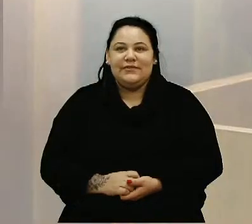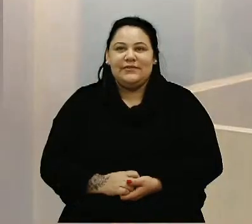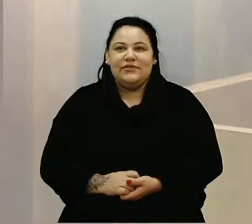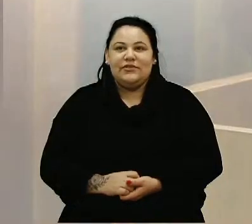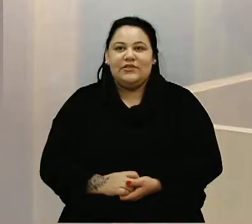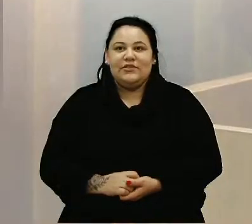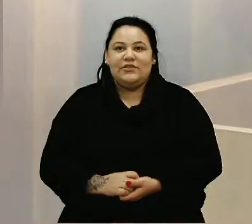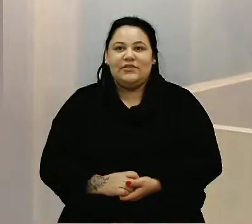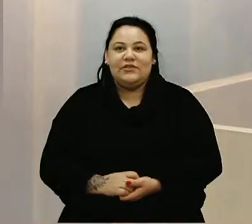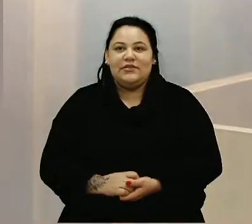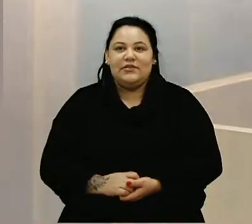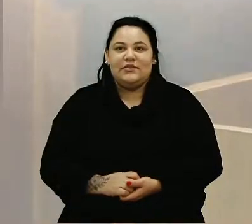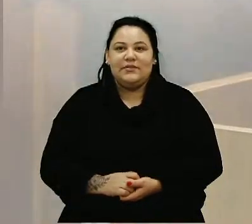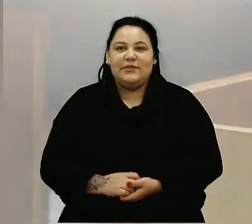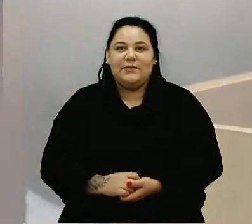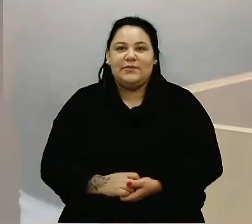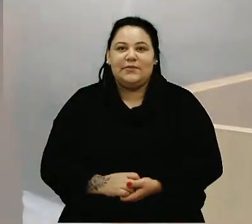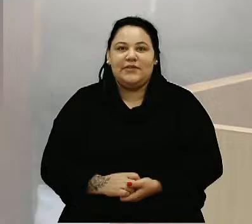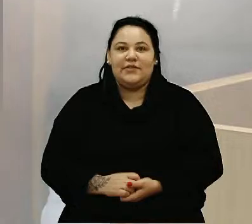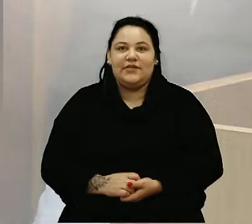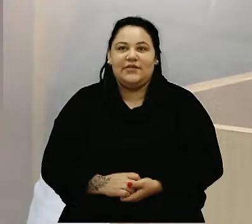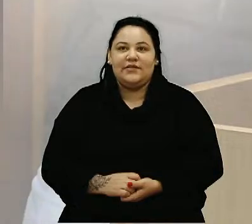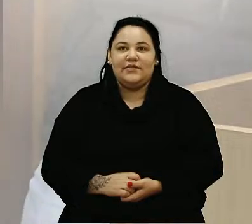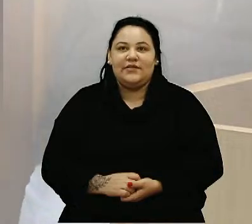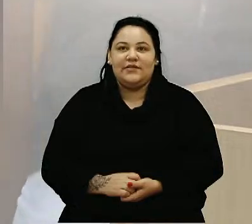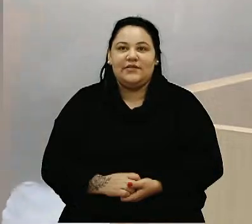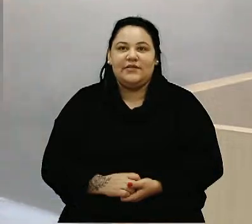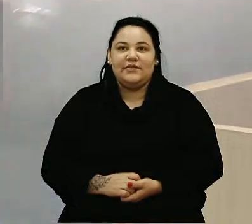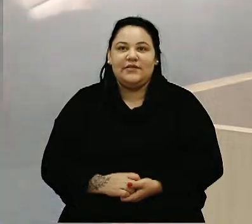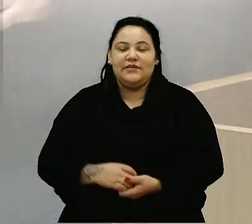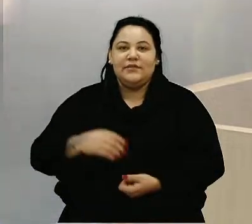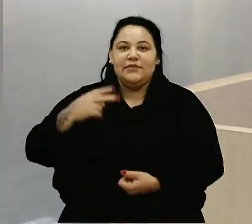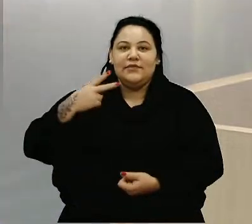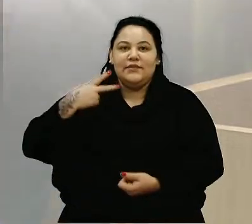Scalco e o vereador